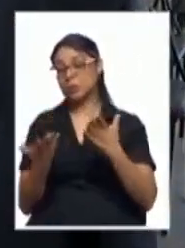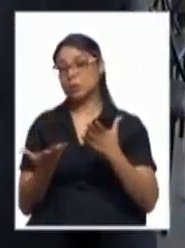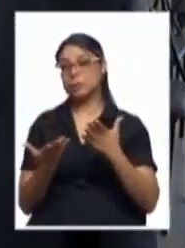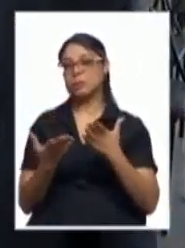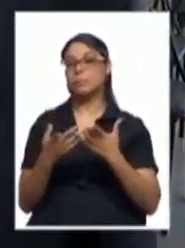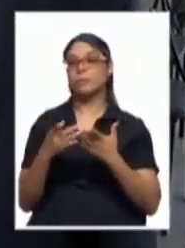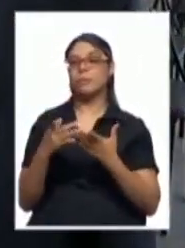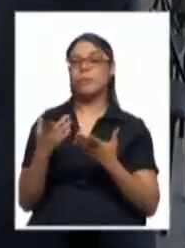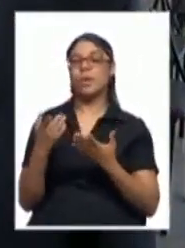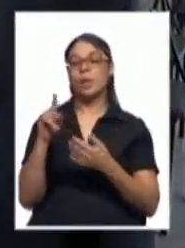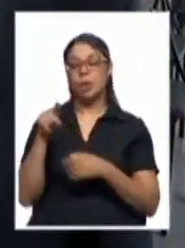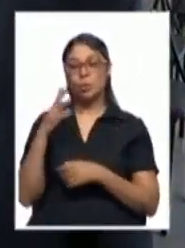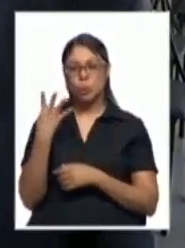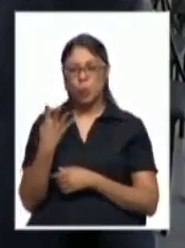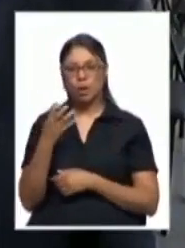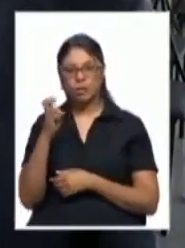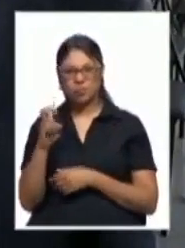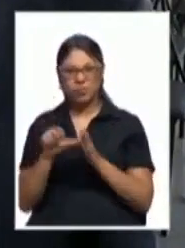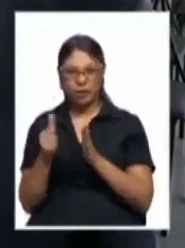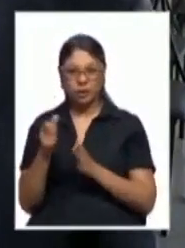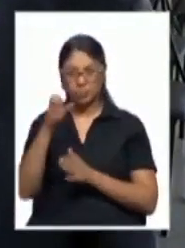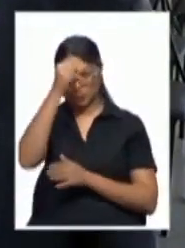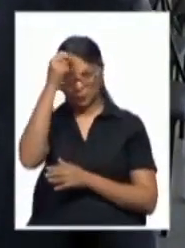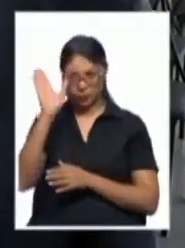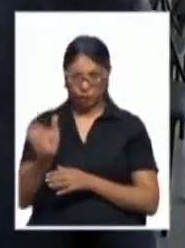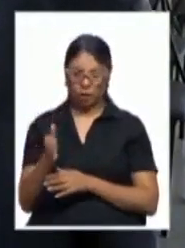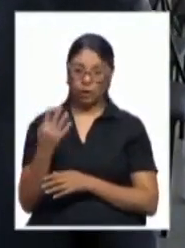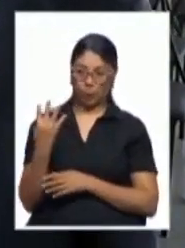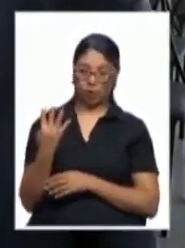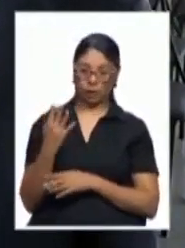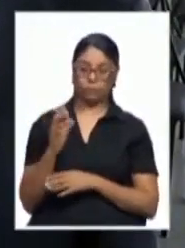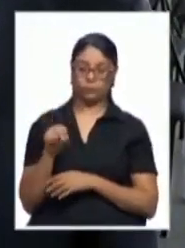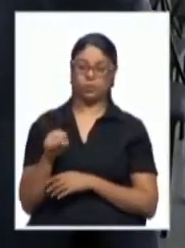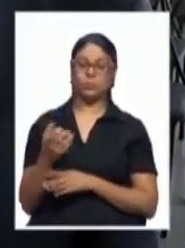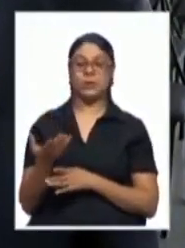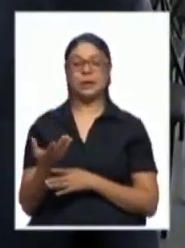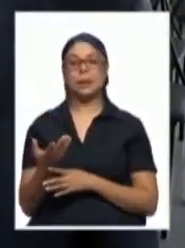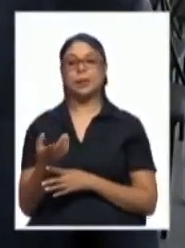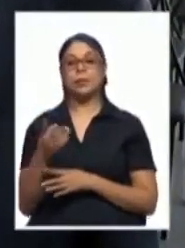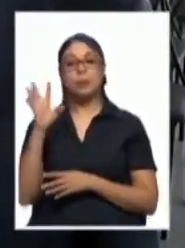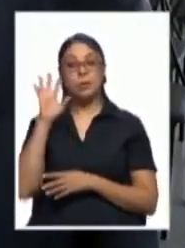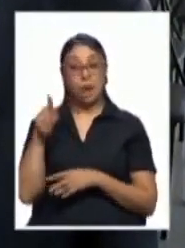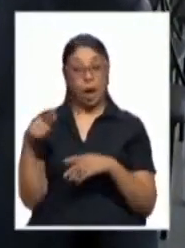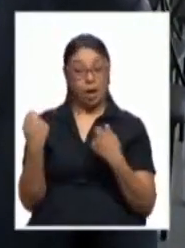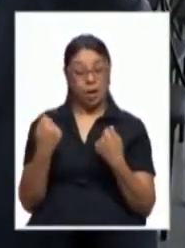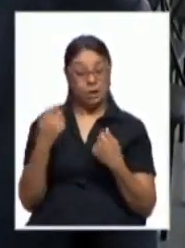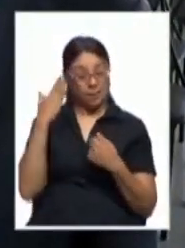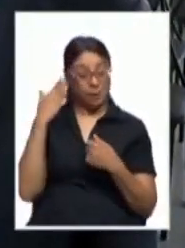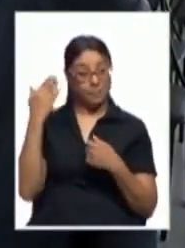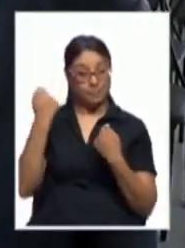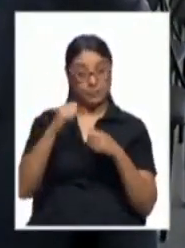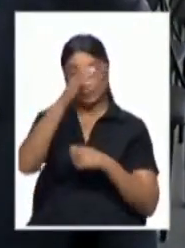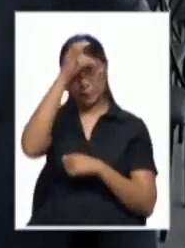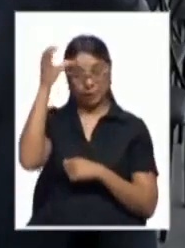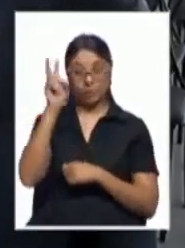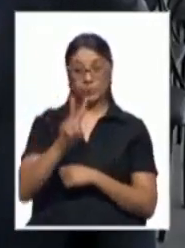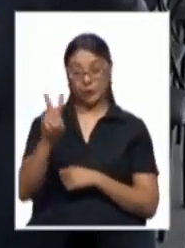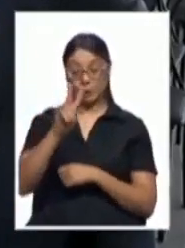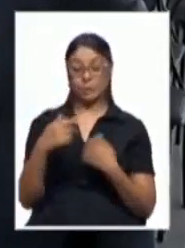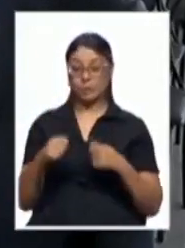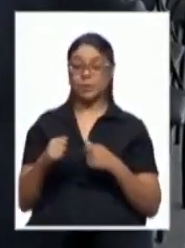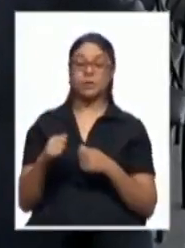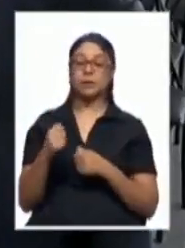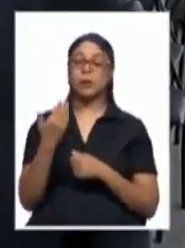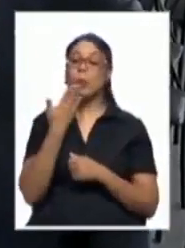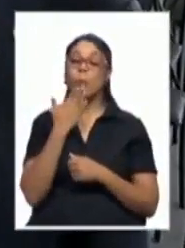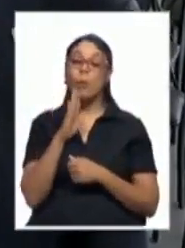prefeito, 4 ou 5 mandatos, não é isso? 4 mandatos, o senhor sabe que depende no caso, tem a Câmara de Vereadores, né? E o Zema tem aqui a Assembleia. Qual a expectativa que o senhor tem em